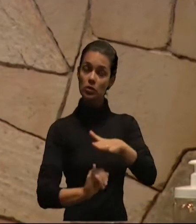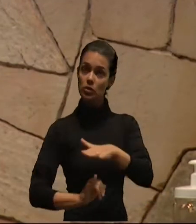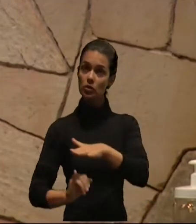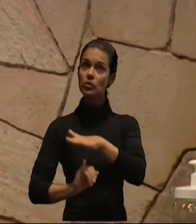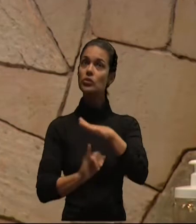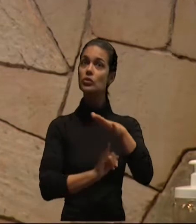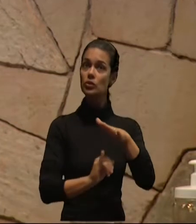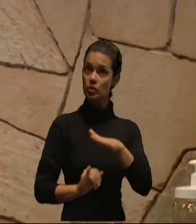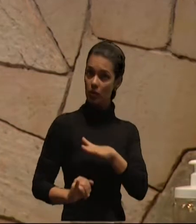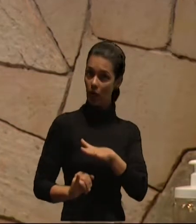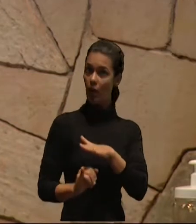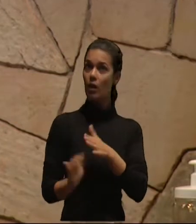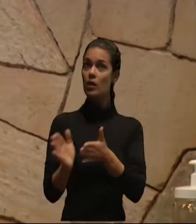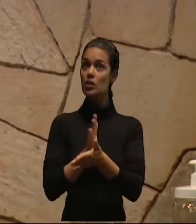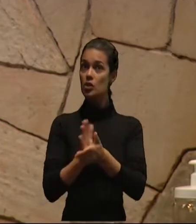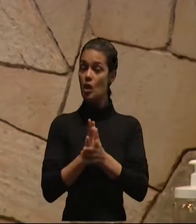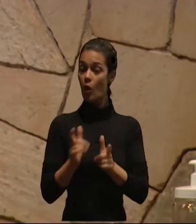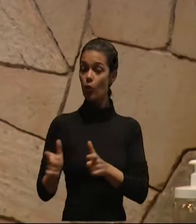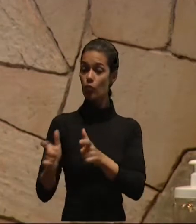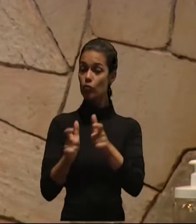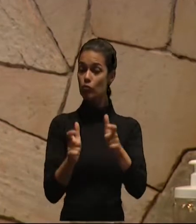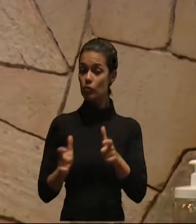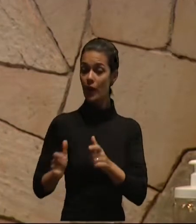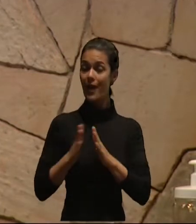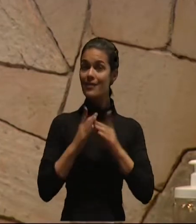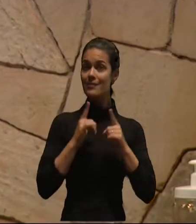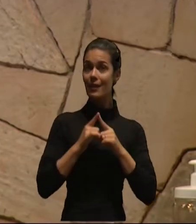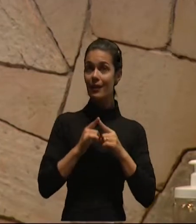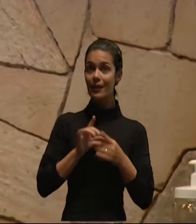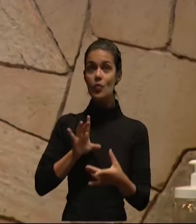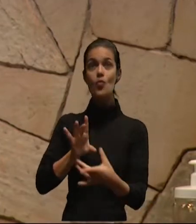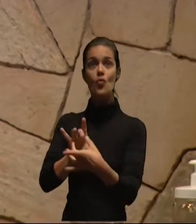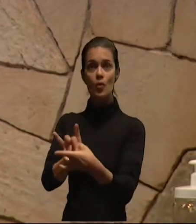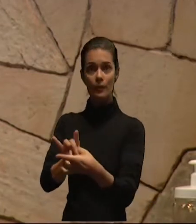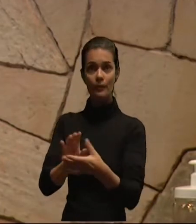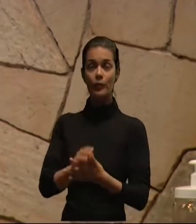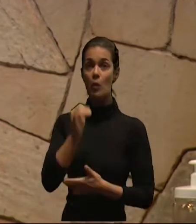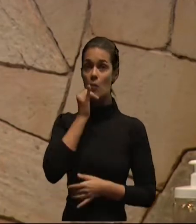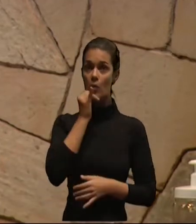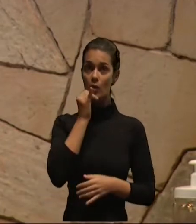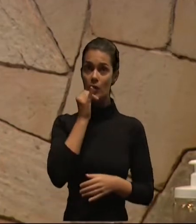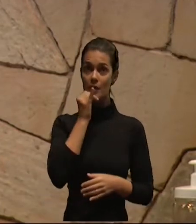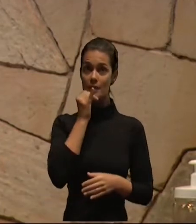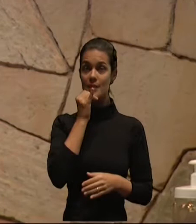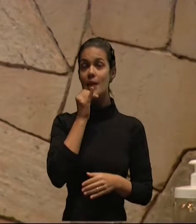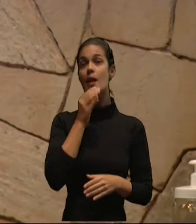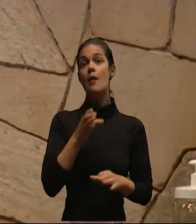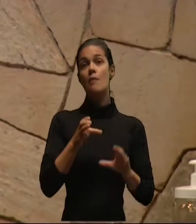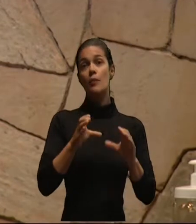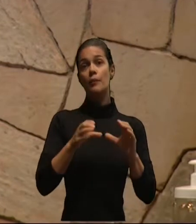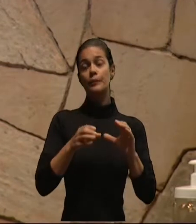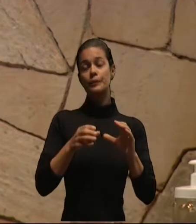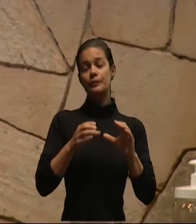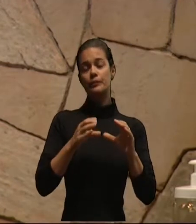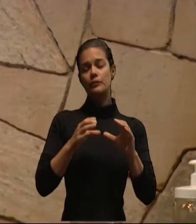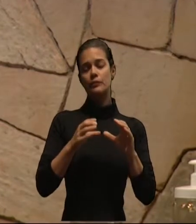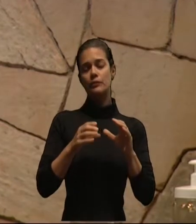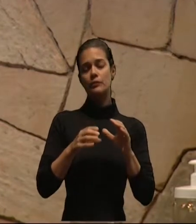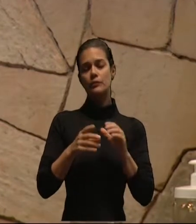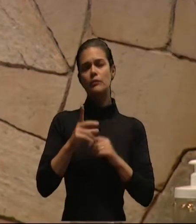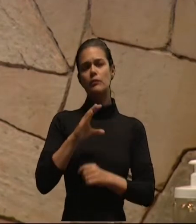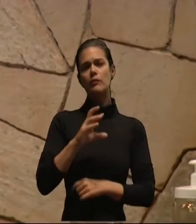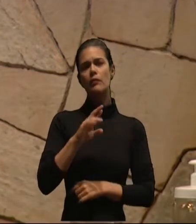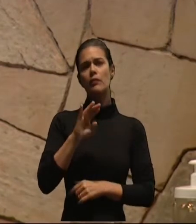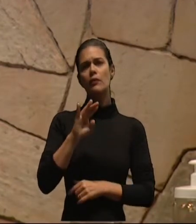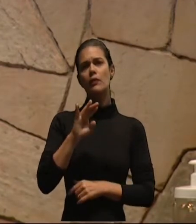igreja mantém em parceria, Cristolândia e algumas outras, e algum Viver, o projeto Viver da Junta de Missões, tem sido distribuído,